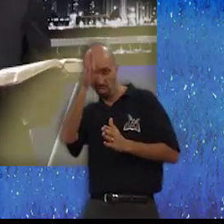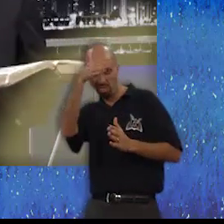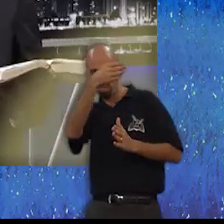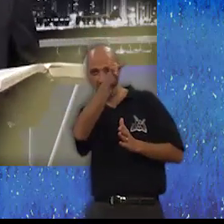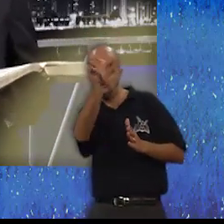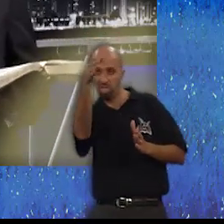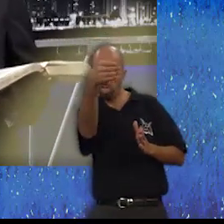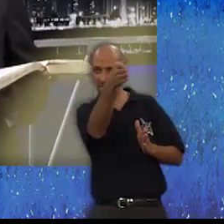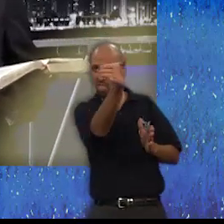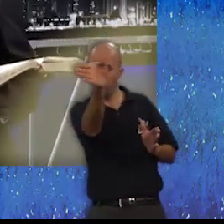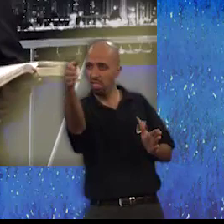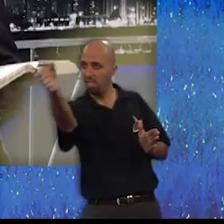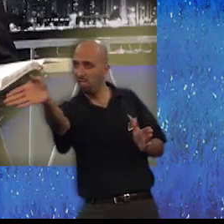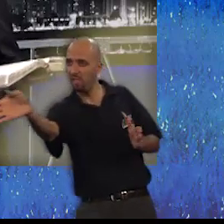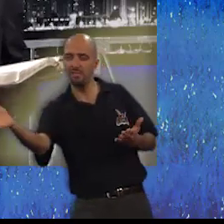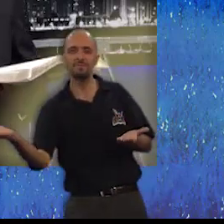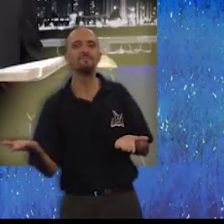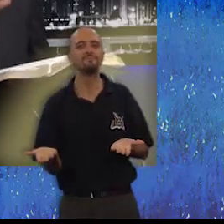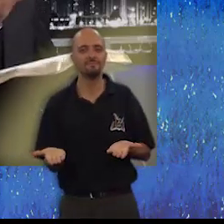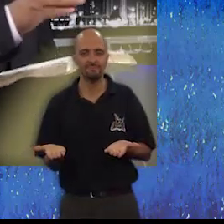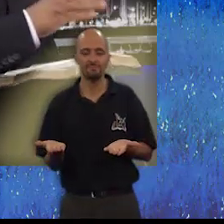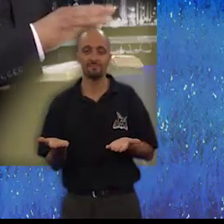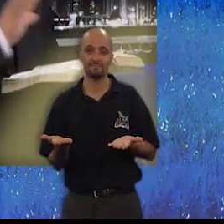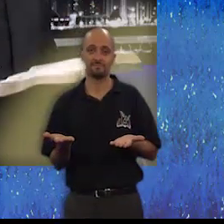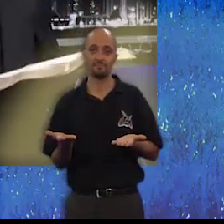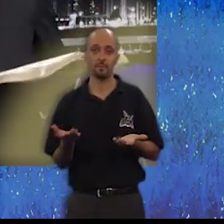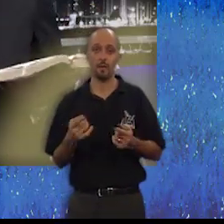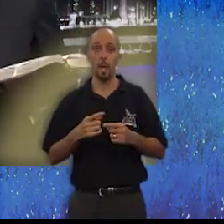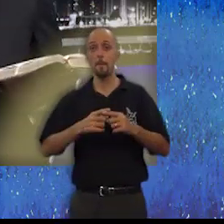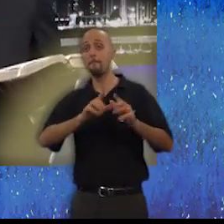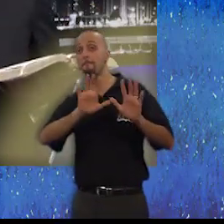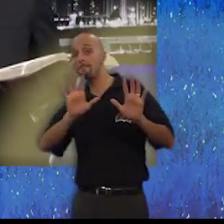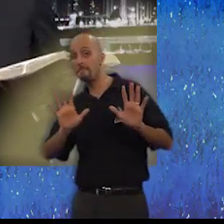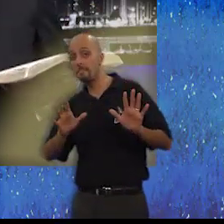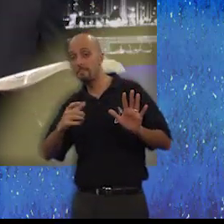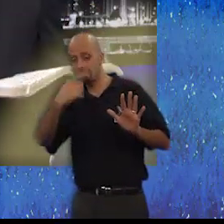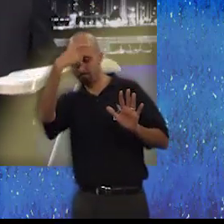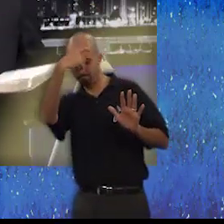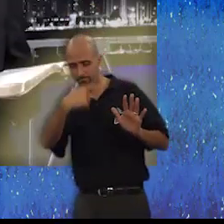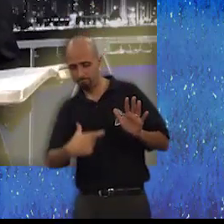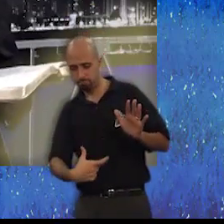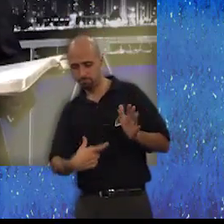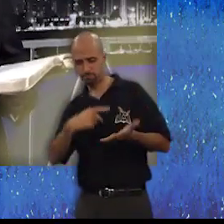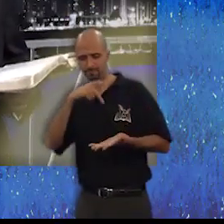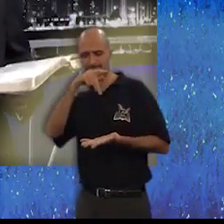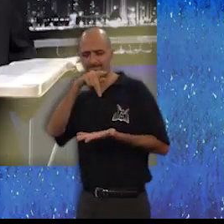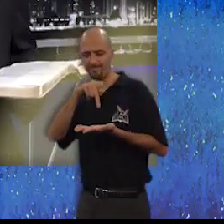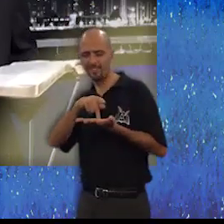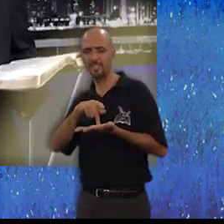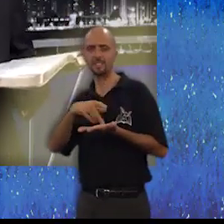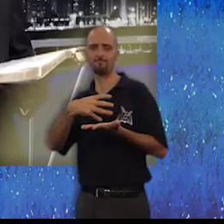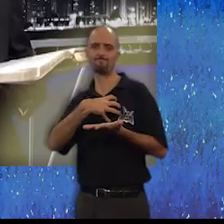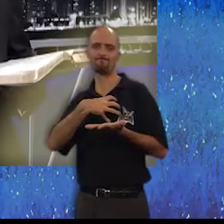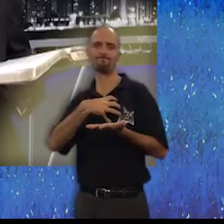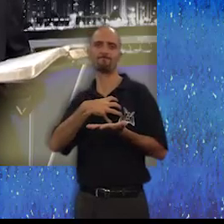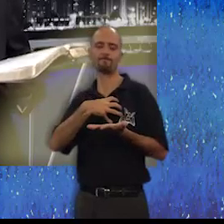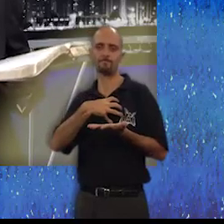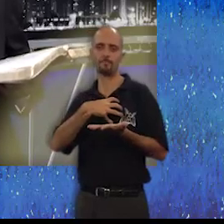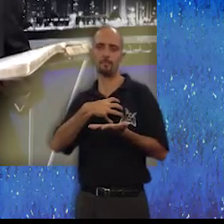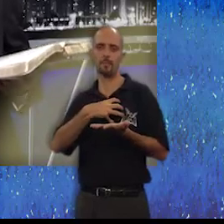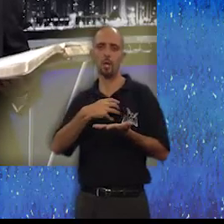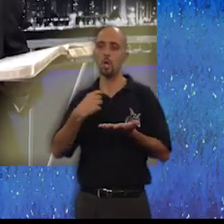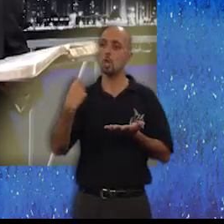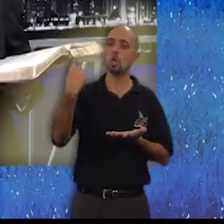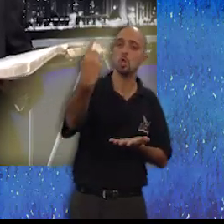são sinceras no erro. Ou seja, elas estão sinceramente enganadas. E é preciso orar por essas pessoas